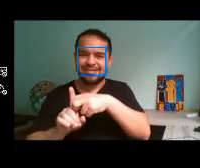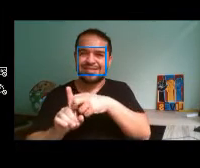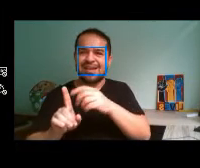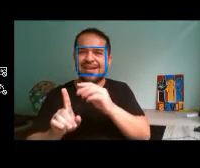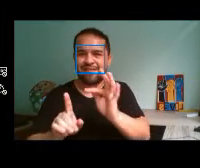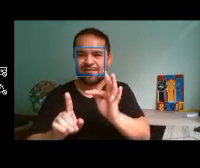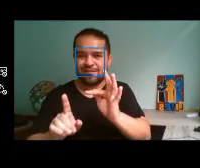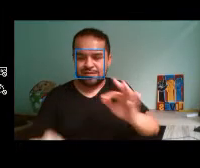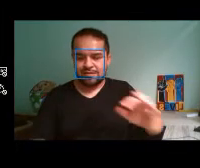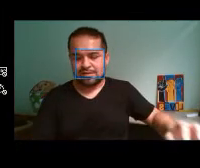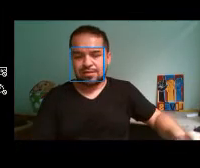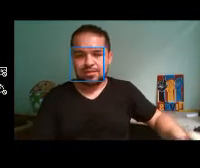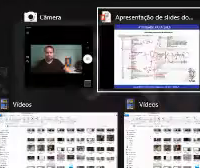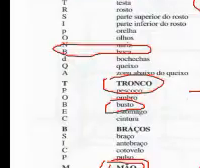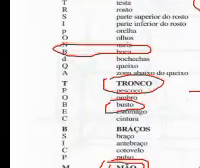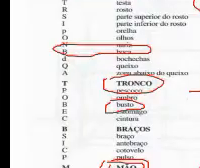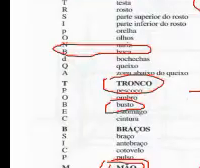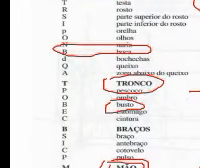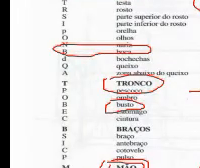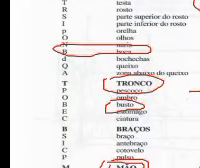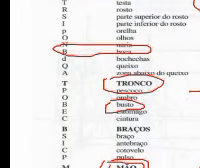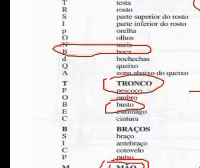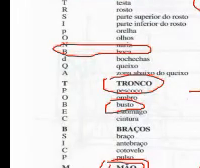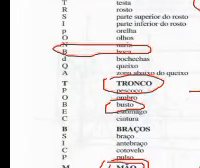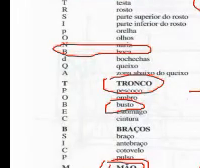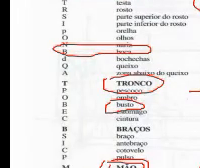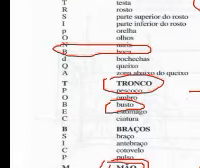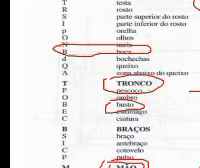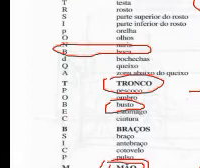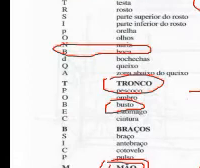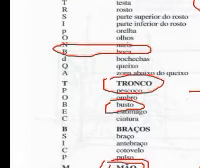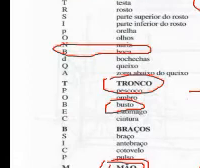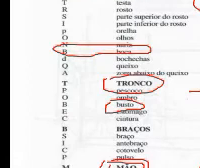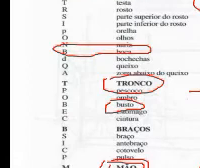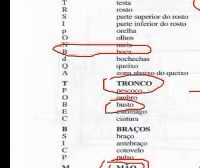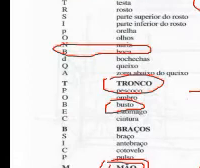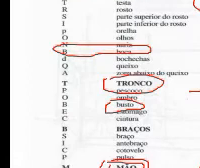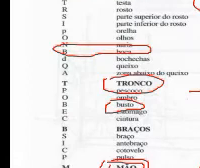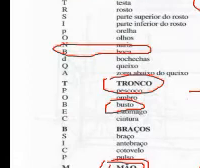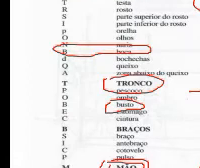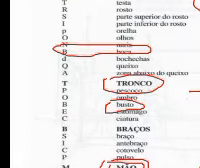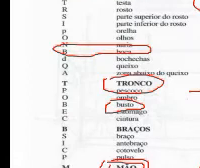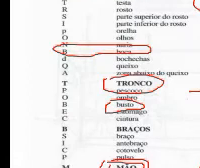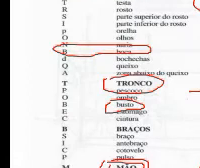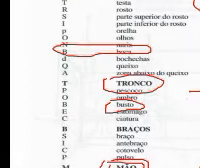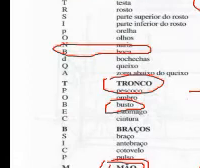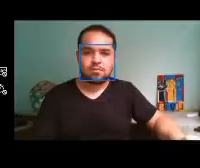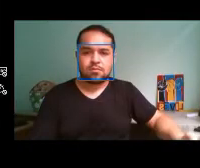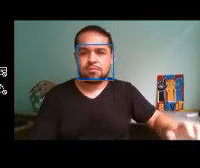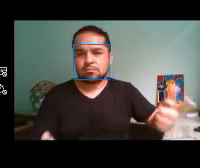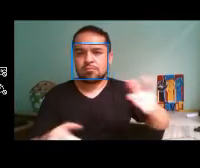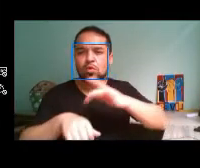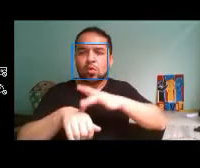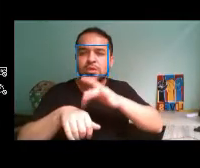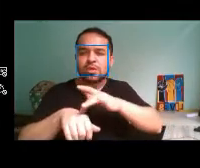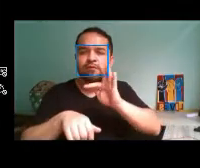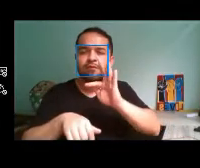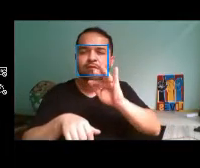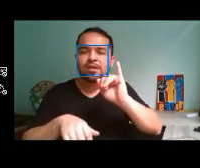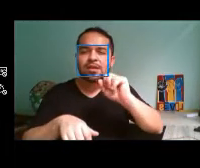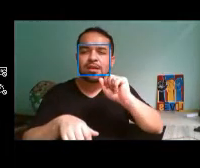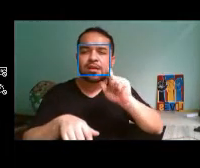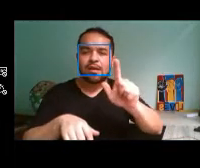aqui. Então, é um contato final, KF, né? Já vimos isso também. Vou colocar um Fzinho para mostrar que o